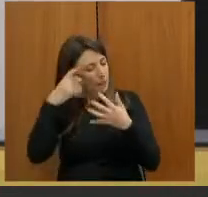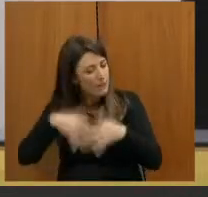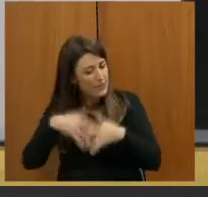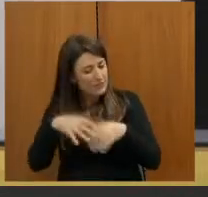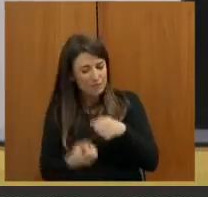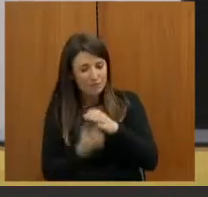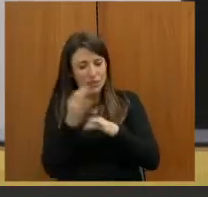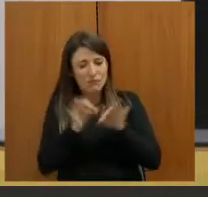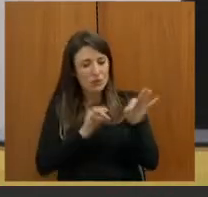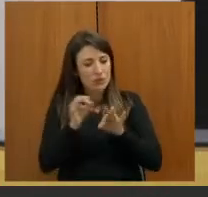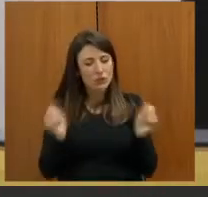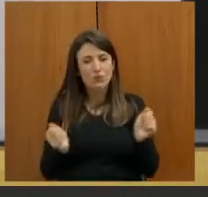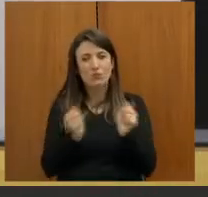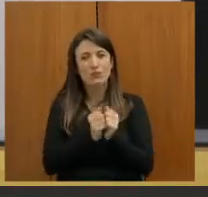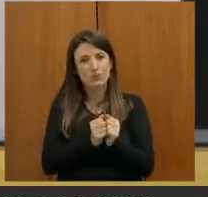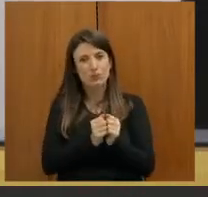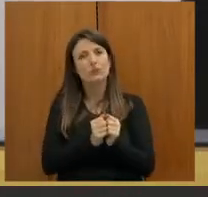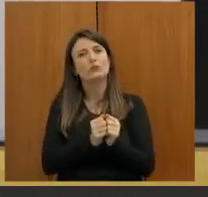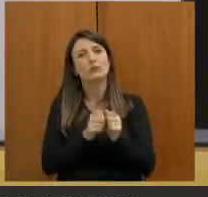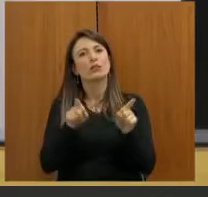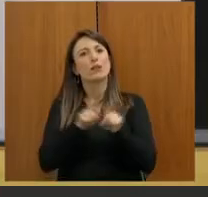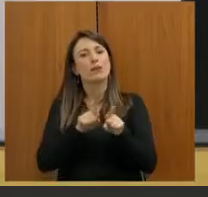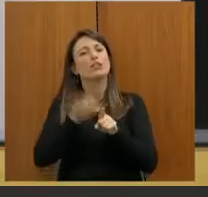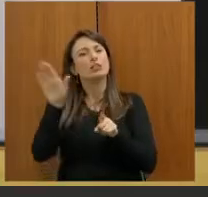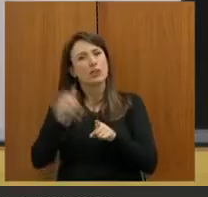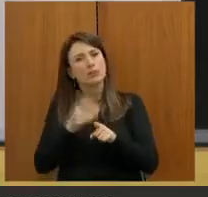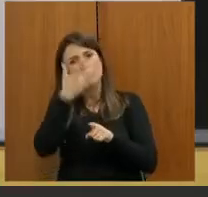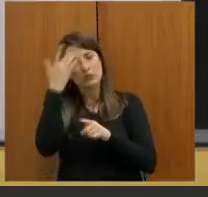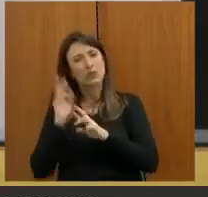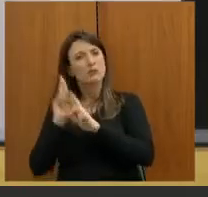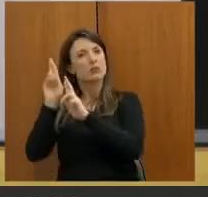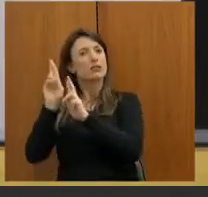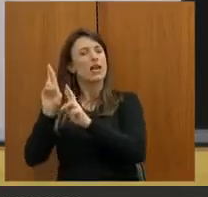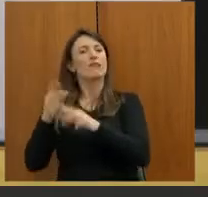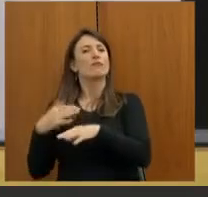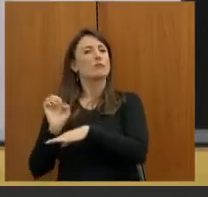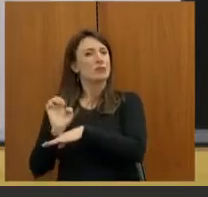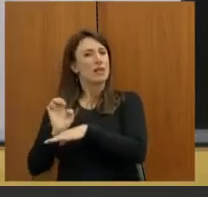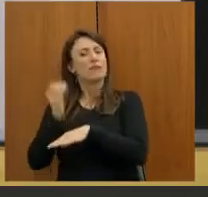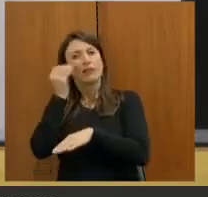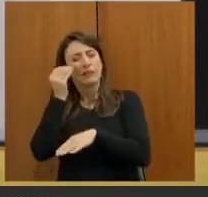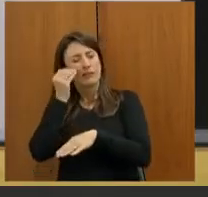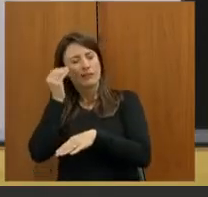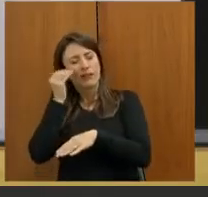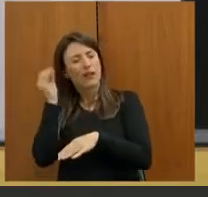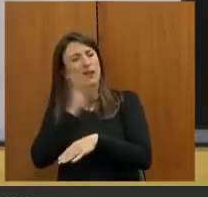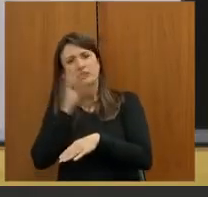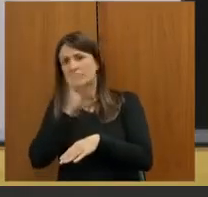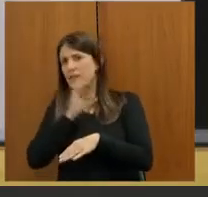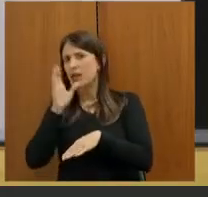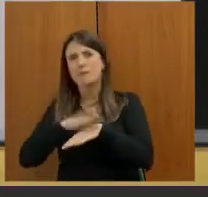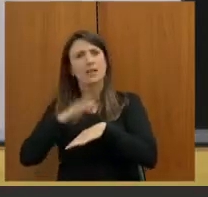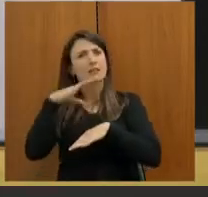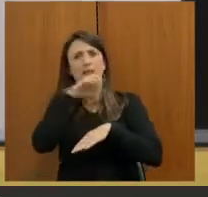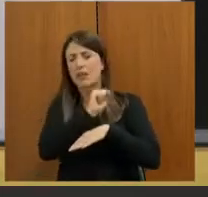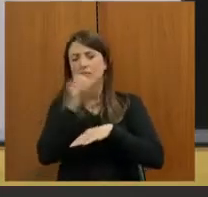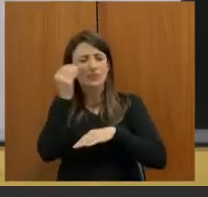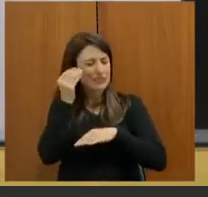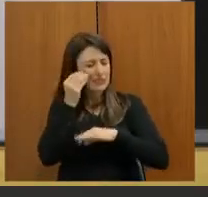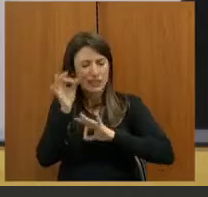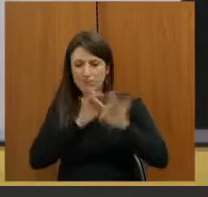chamando também o governo do estado para acelerar esse processo de atendimento né de estruturação